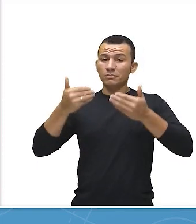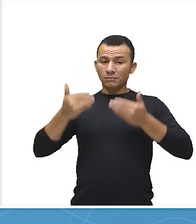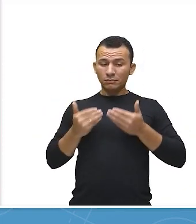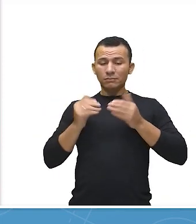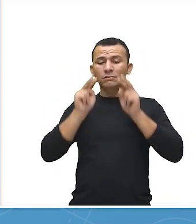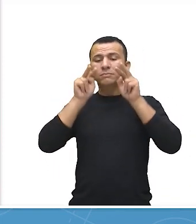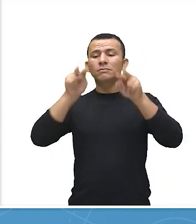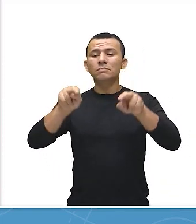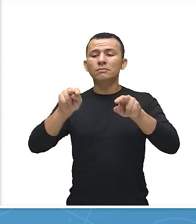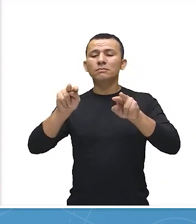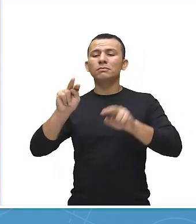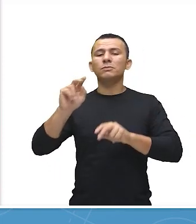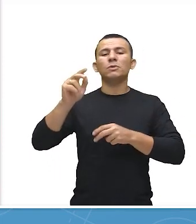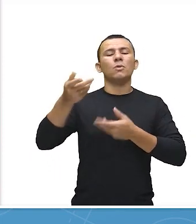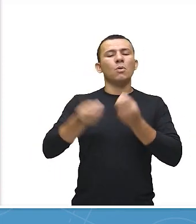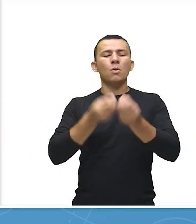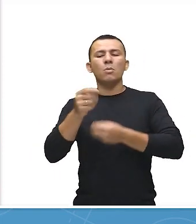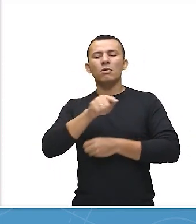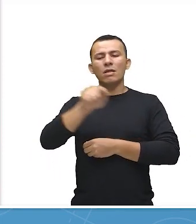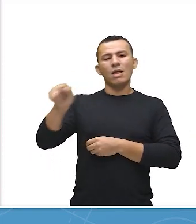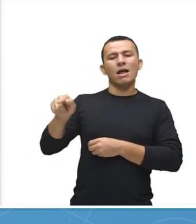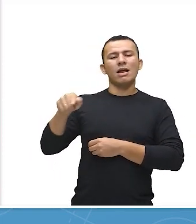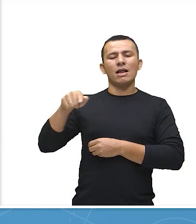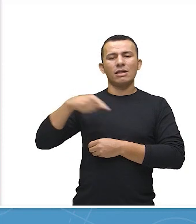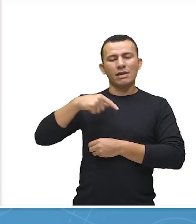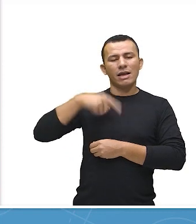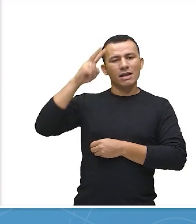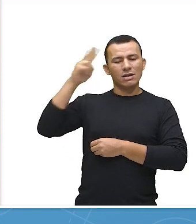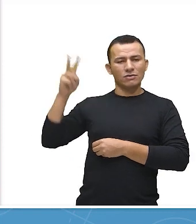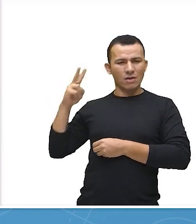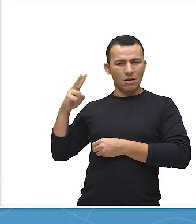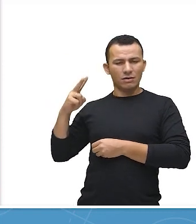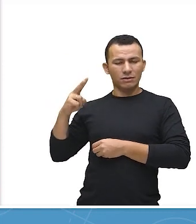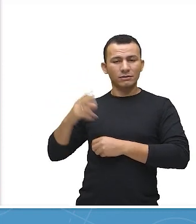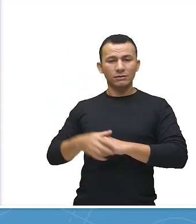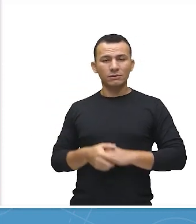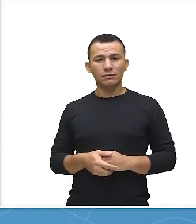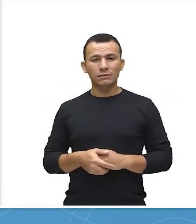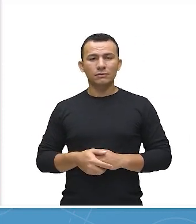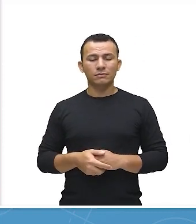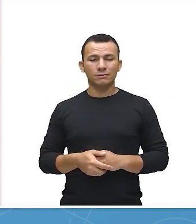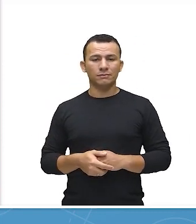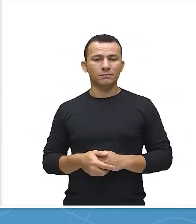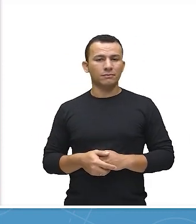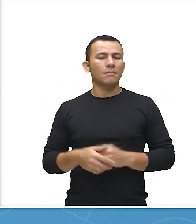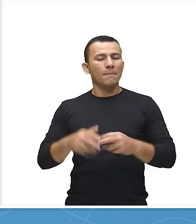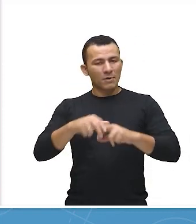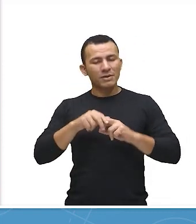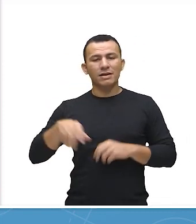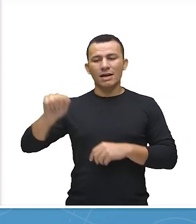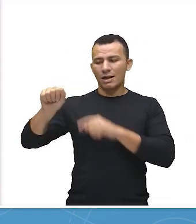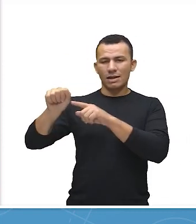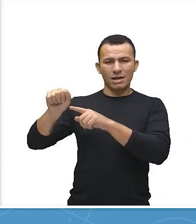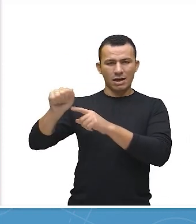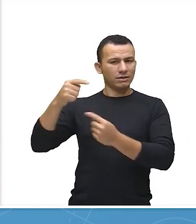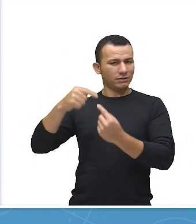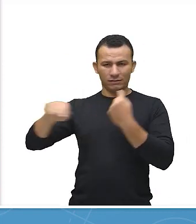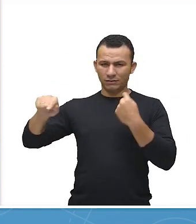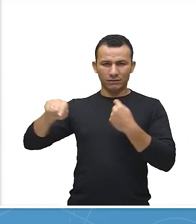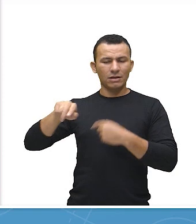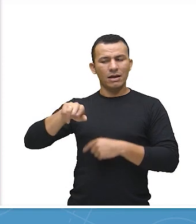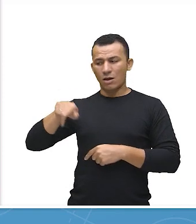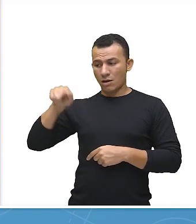né? Então, aqui você começa a perceber que eu vou substituindo os substantivos pelo pronome ele, e aí você vai